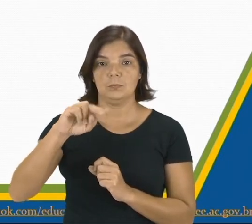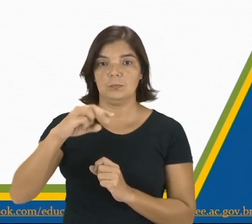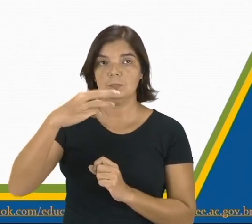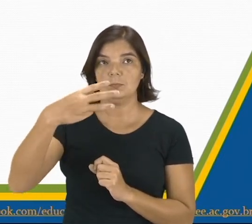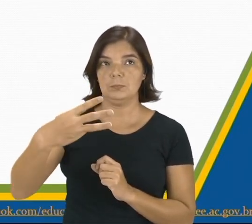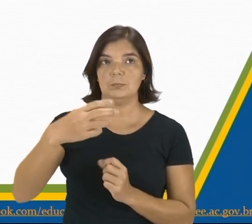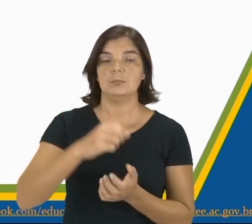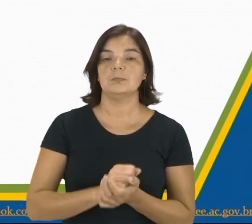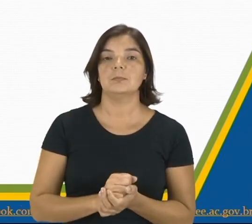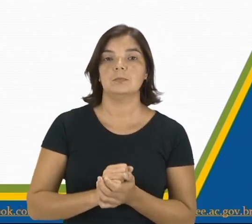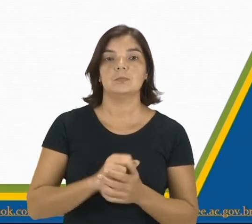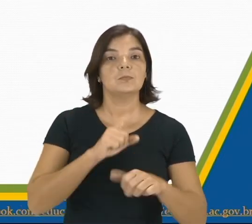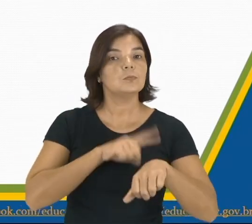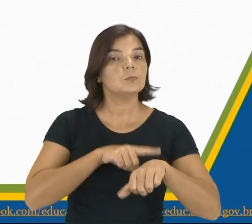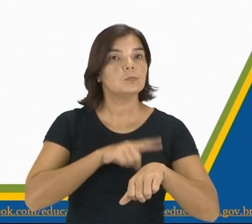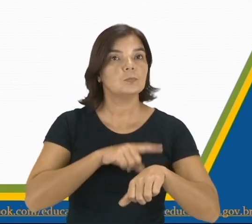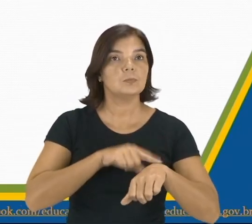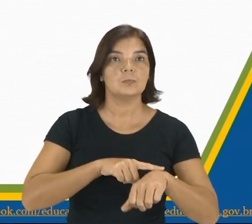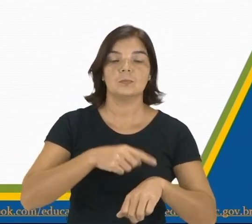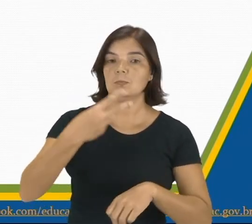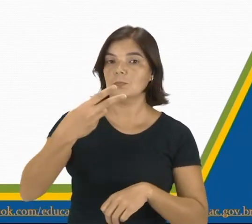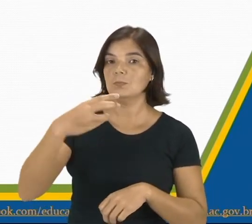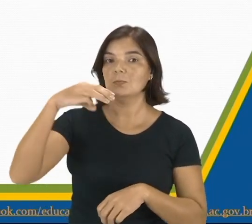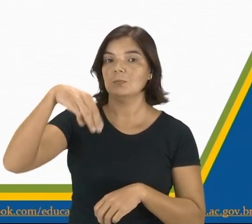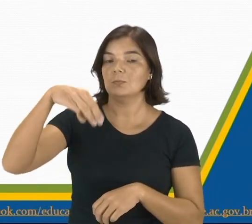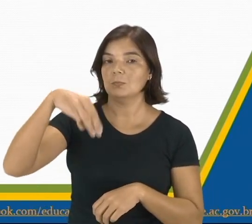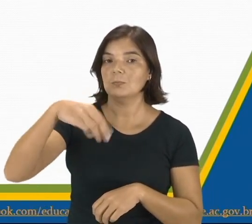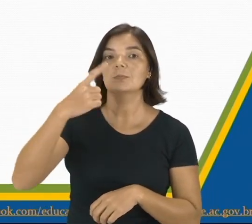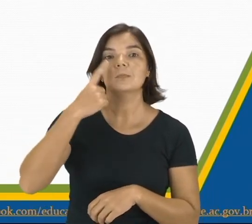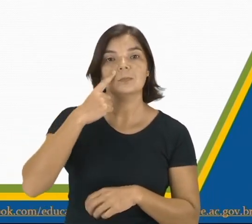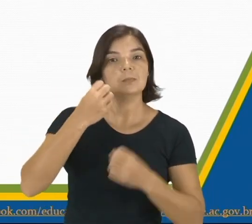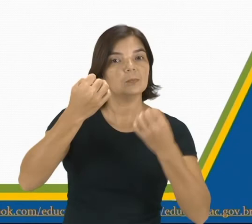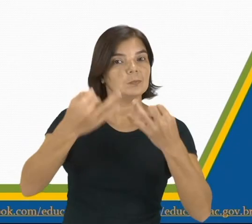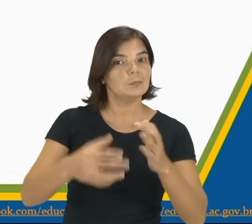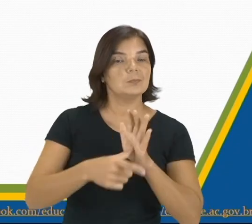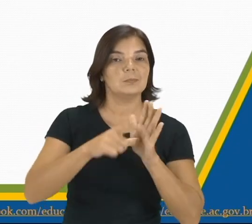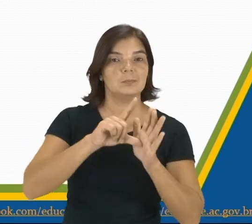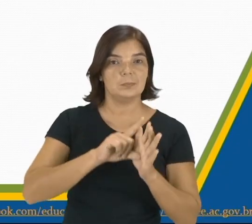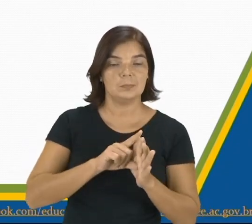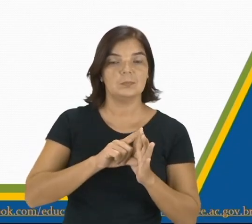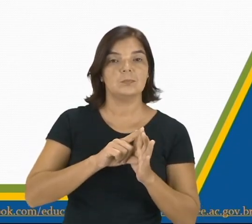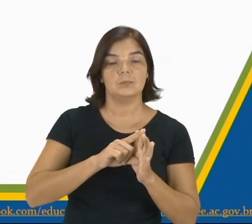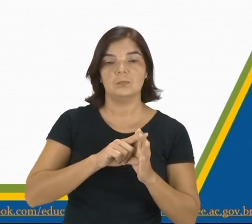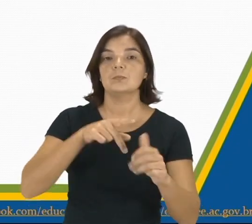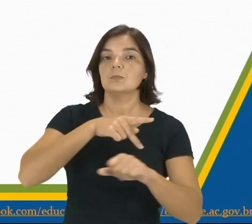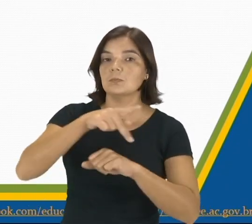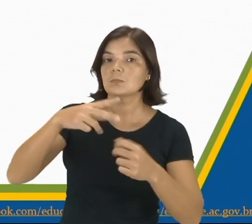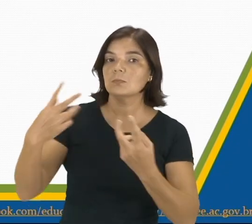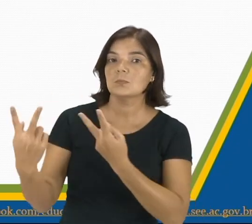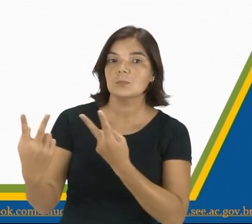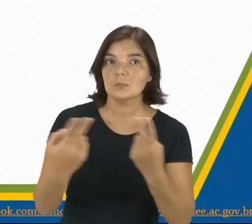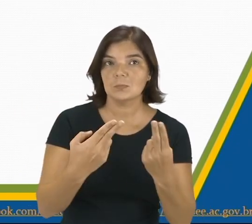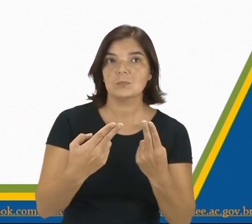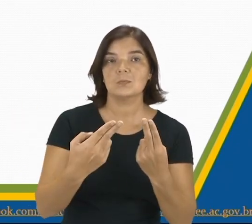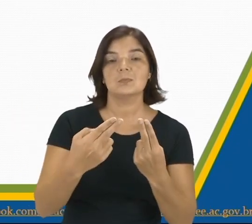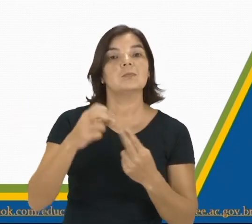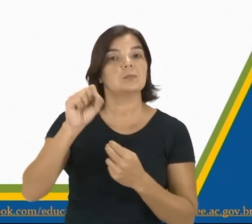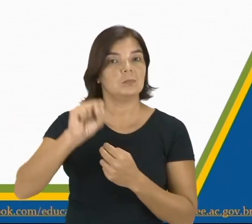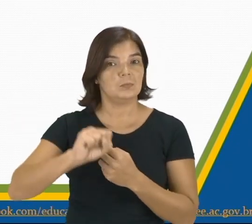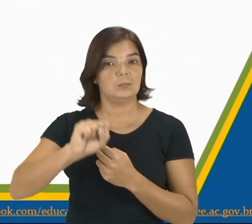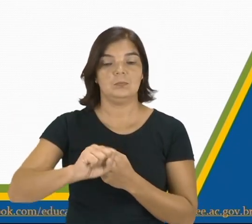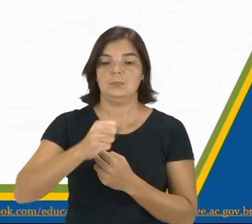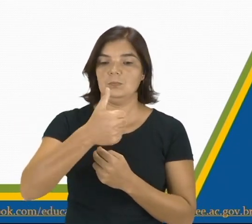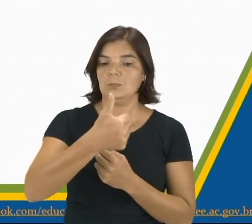amperes, ΔT 2 minutos, como nós havíamos falado no Sistema Internacional de Unidades, é segundos.